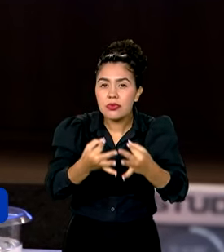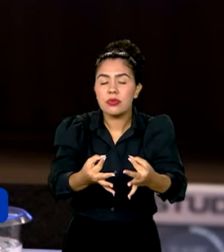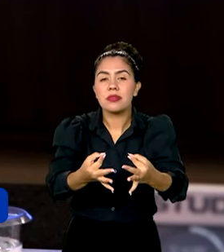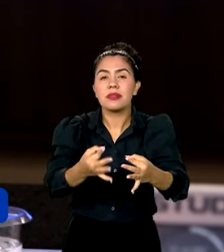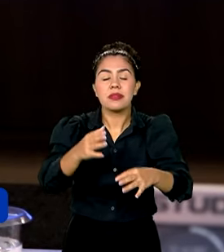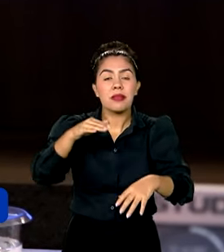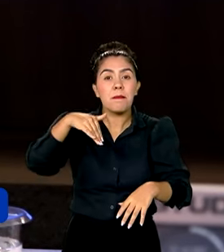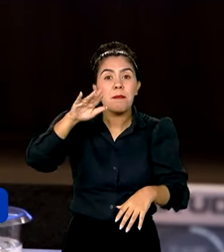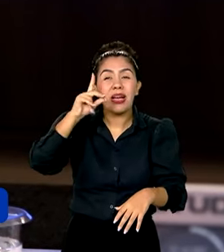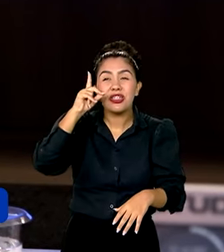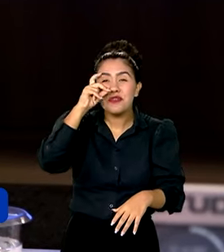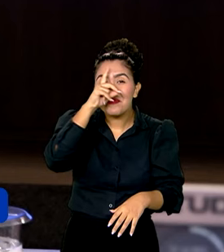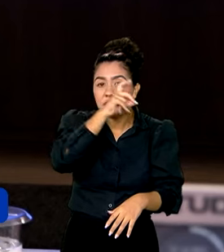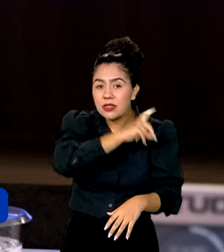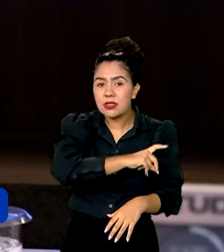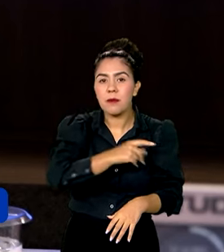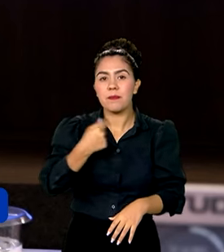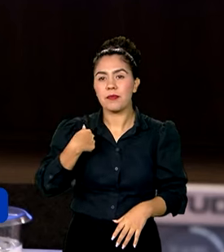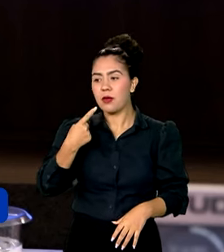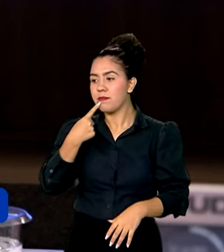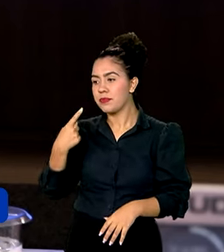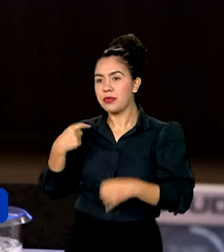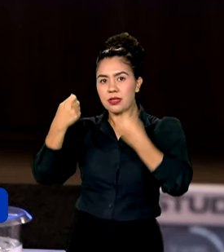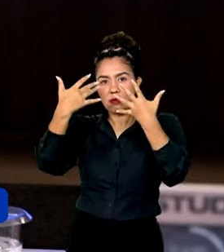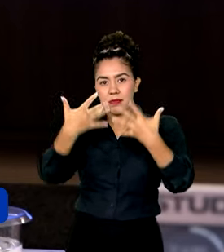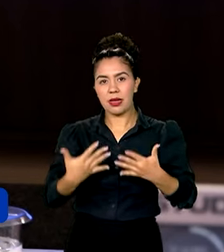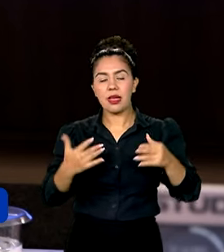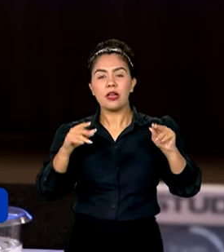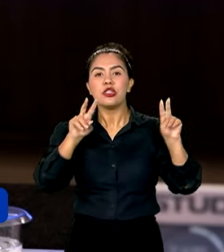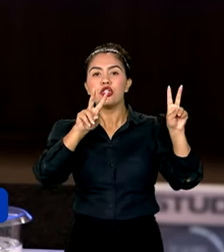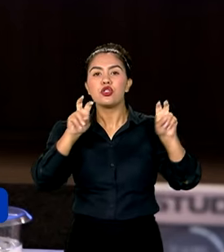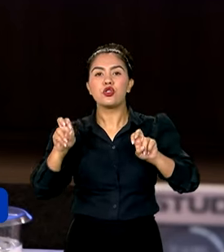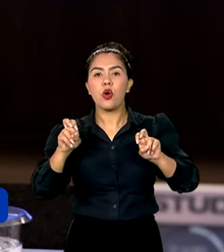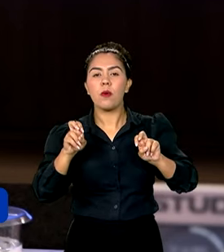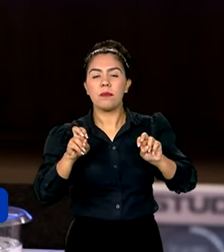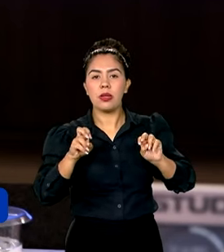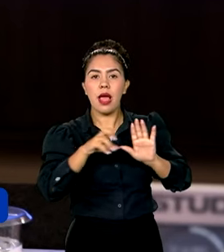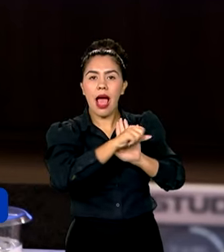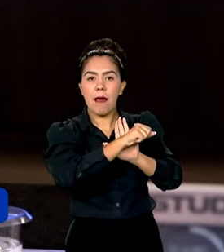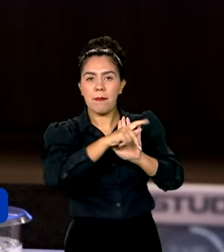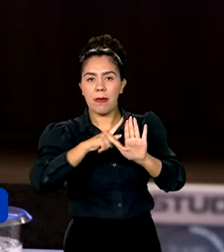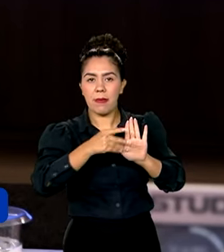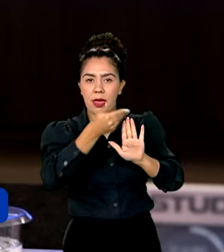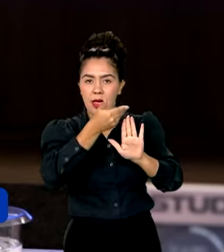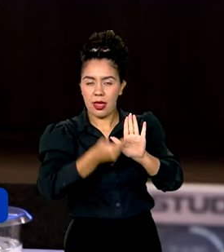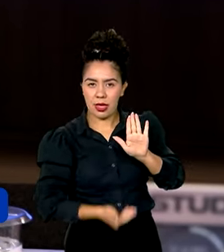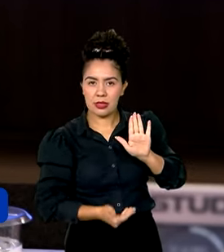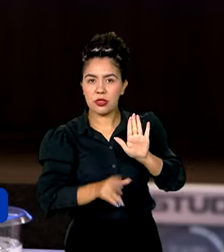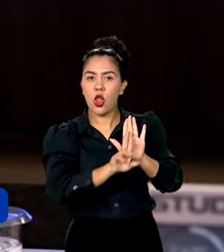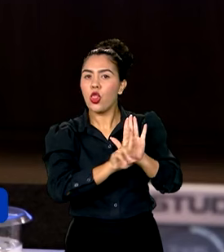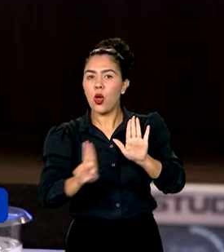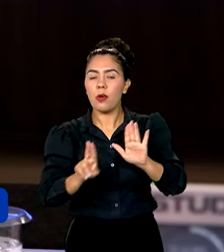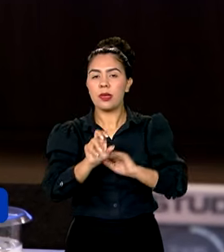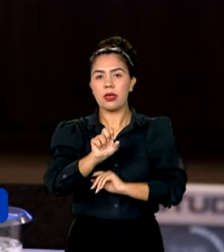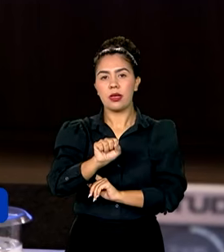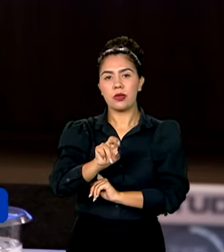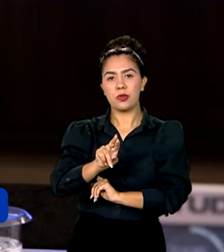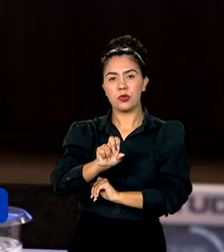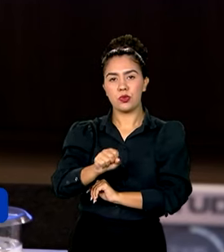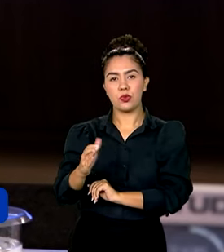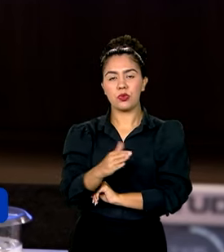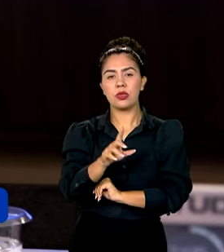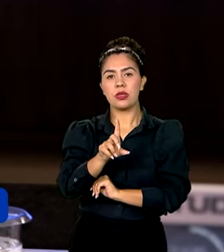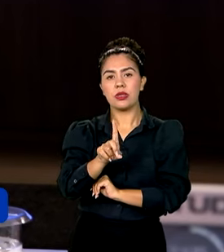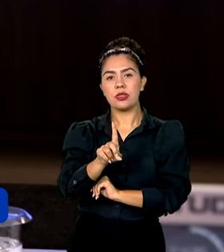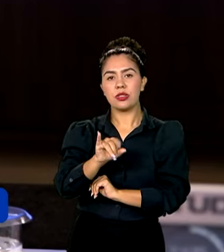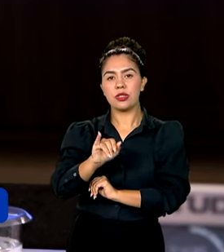dificuldade de acesso Acabei de mencionar o SUS digital que tem na região Amazônica certamente um ponto